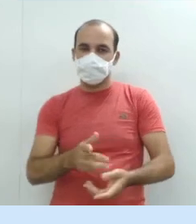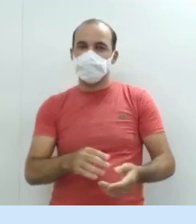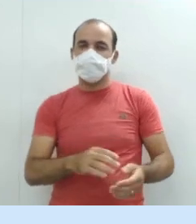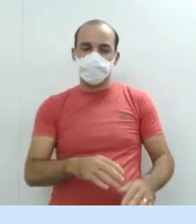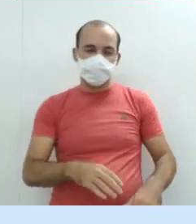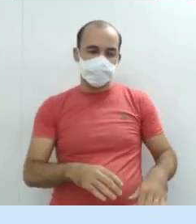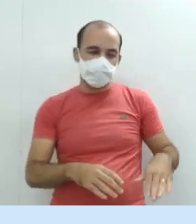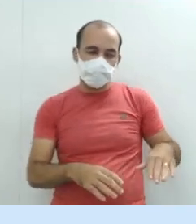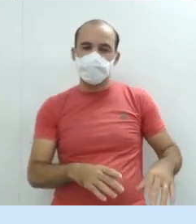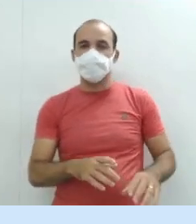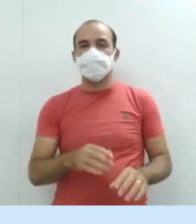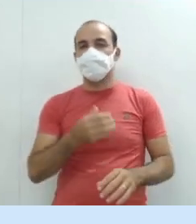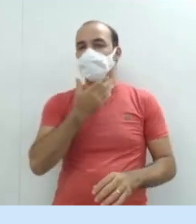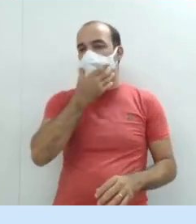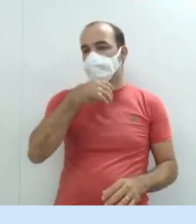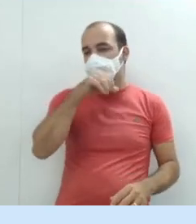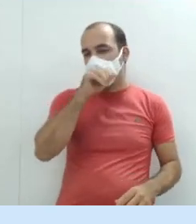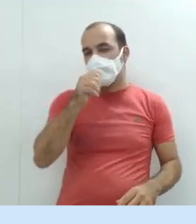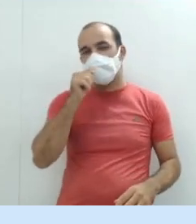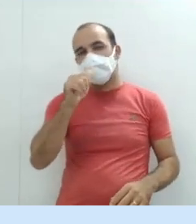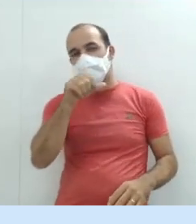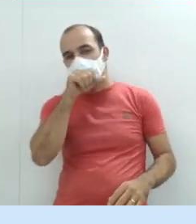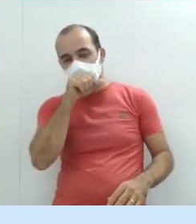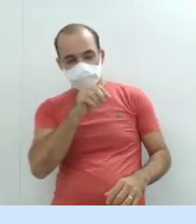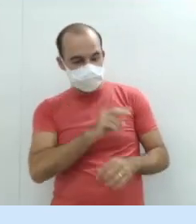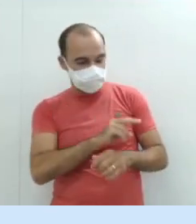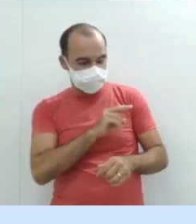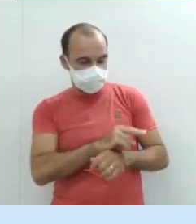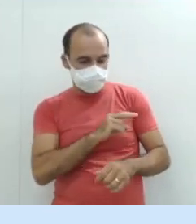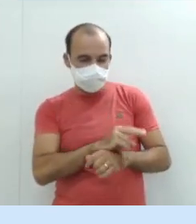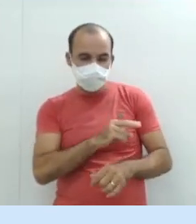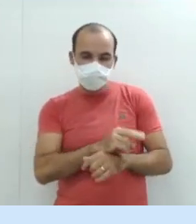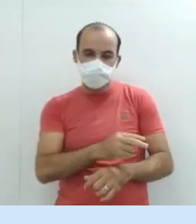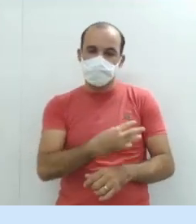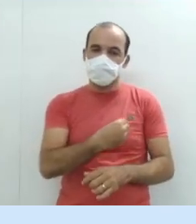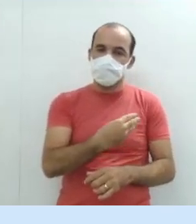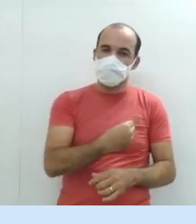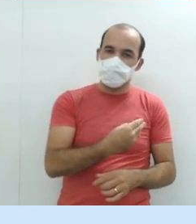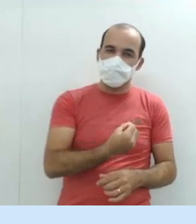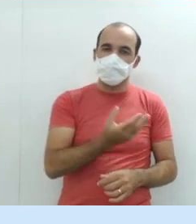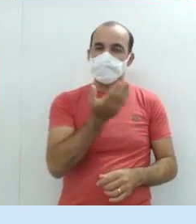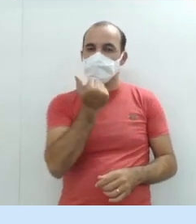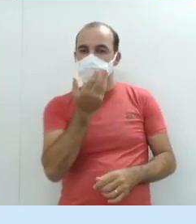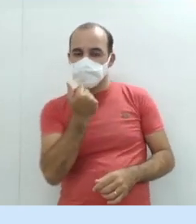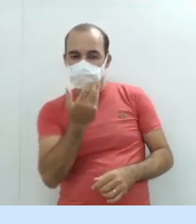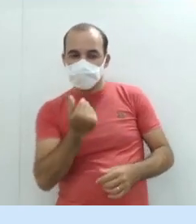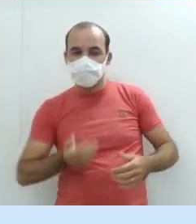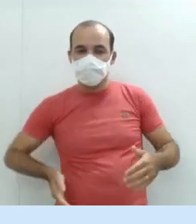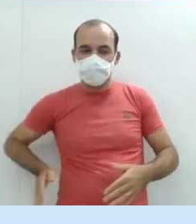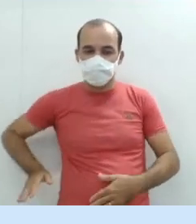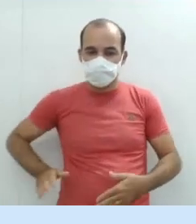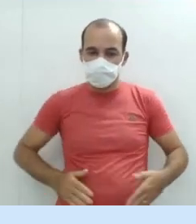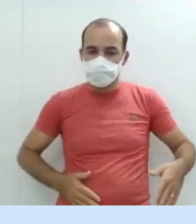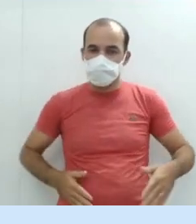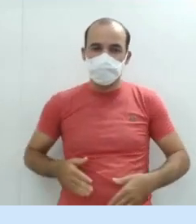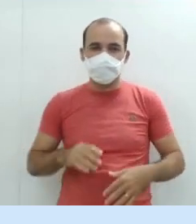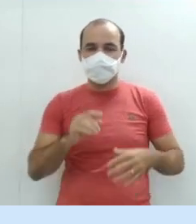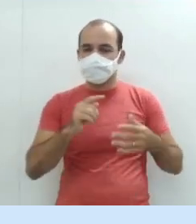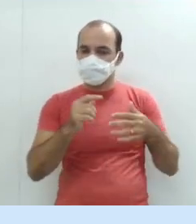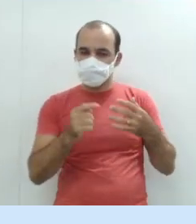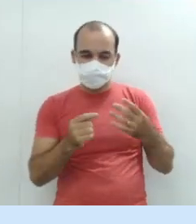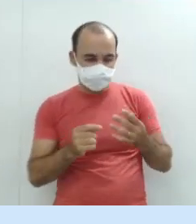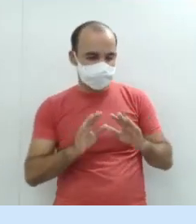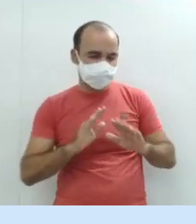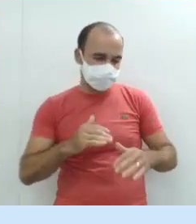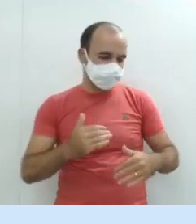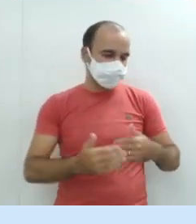é? Onde os pais é que têm que fazer com que aquilo que ele precisa, as necessidades sejam preenchidas, mas com o passar do